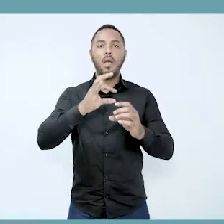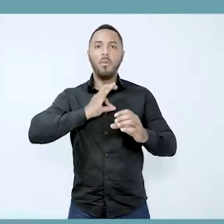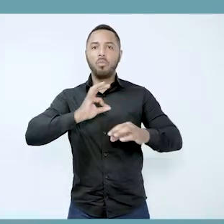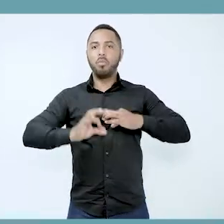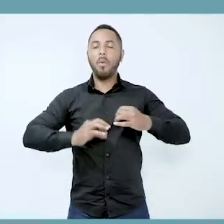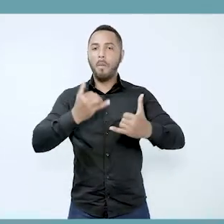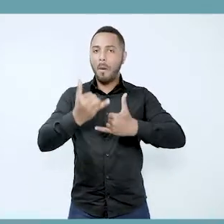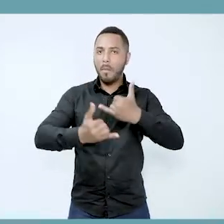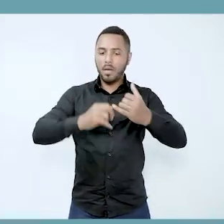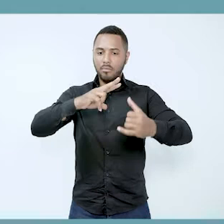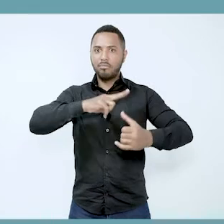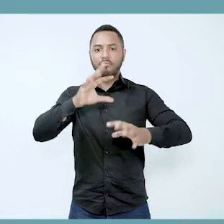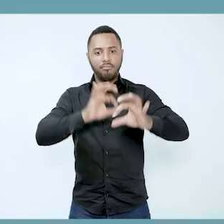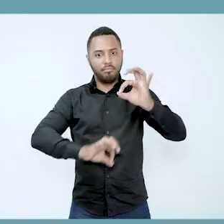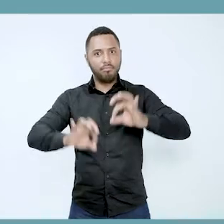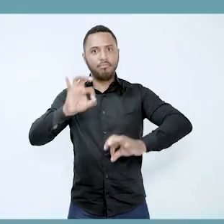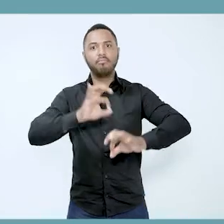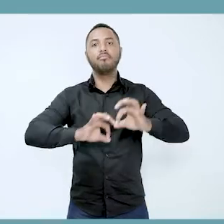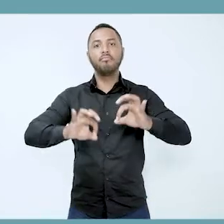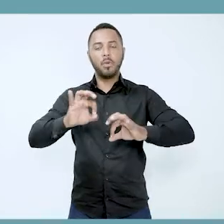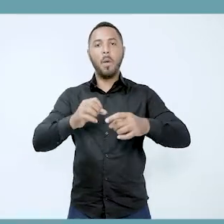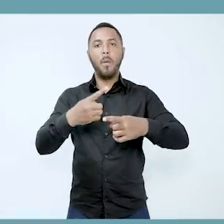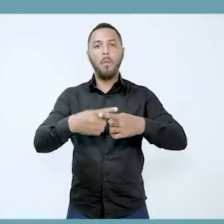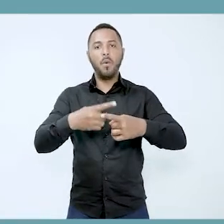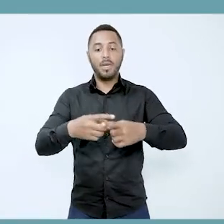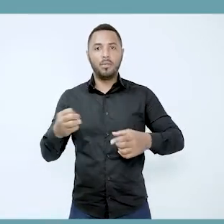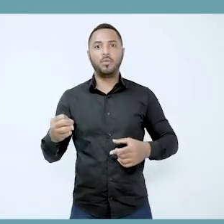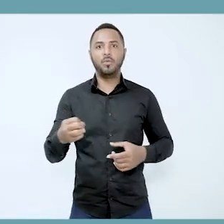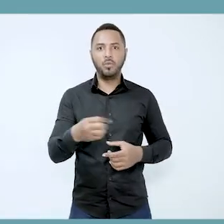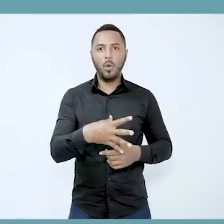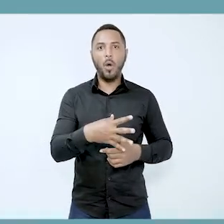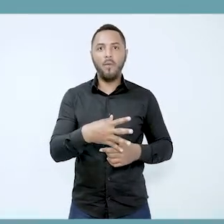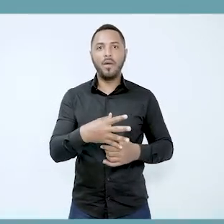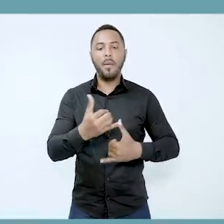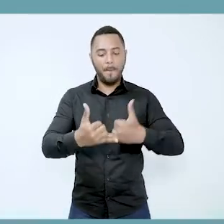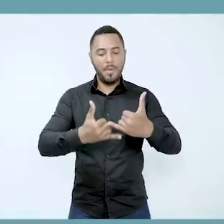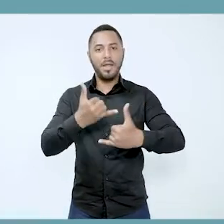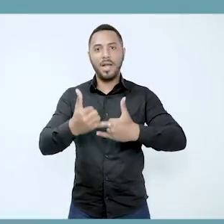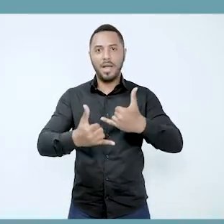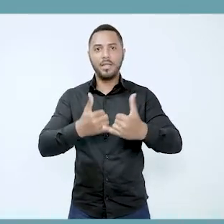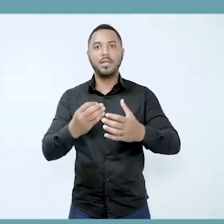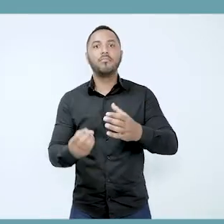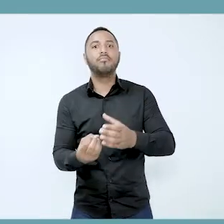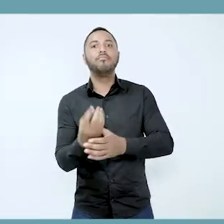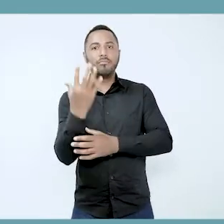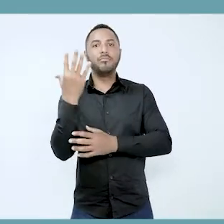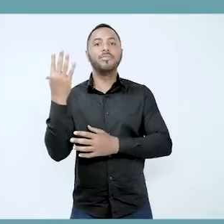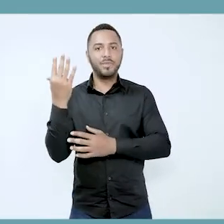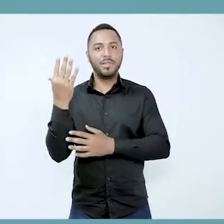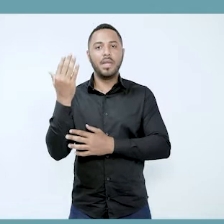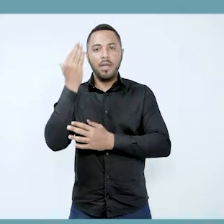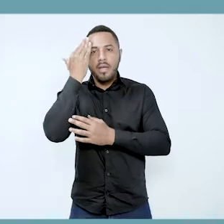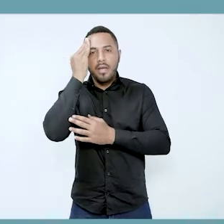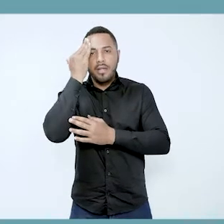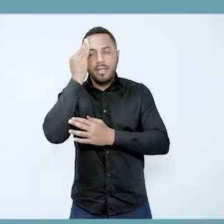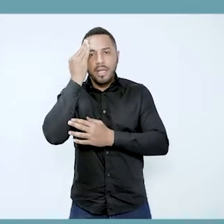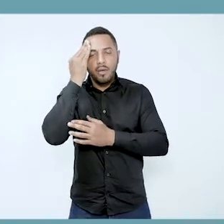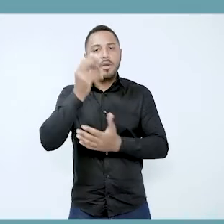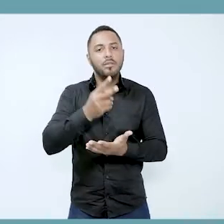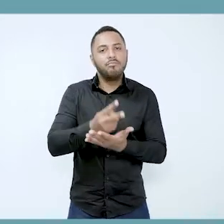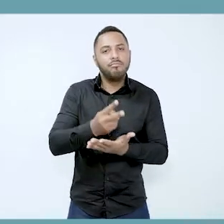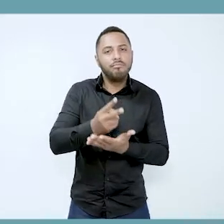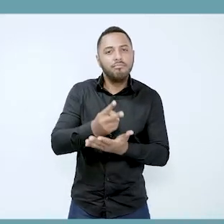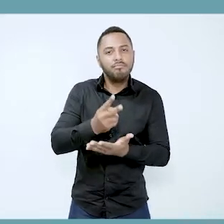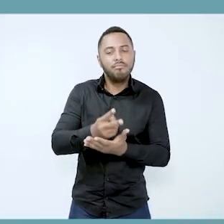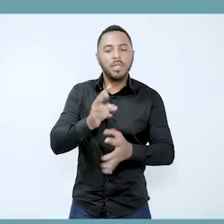craques, em potencial, novos valores que surgiam, eram devidamente preparados e passávamos